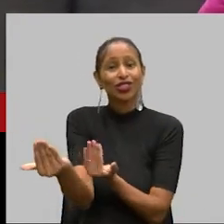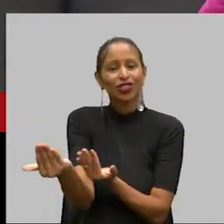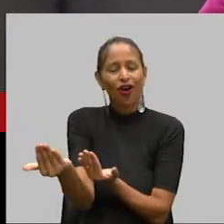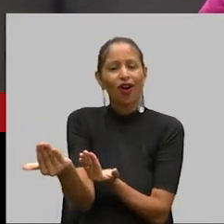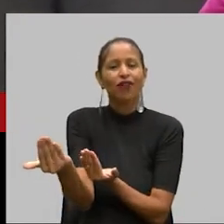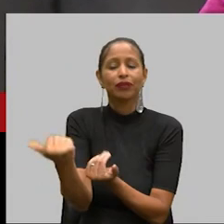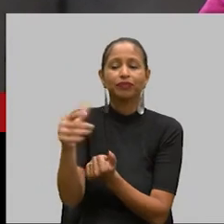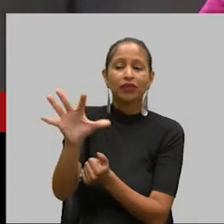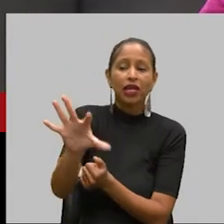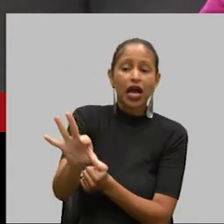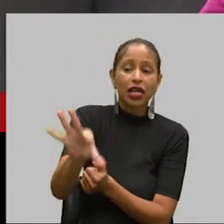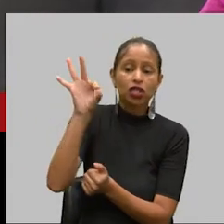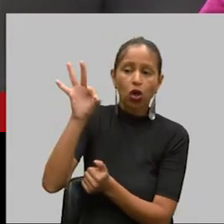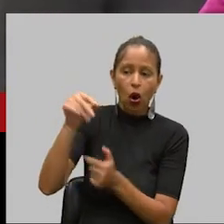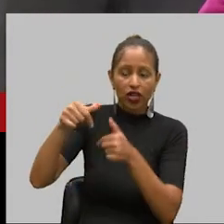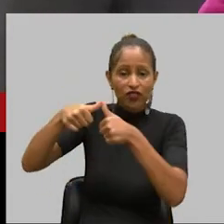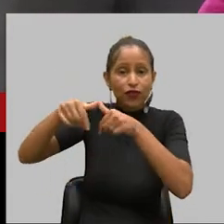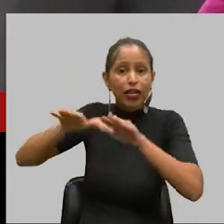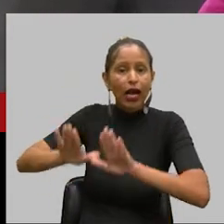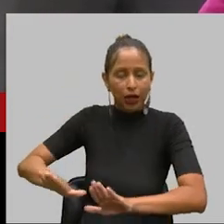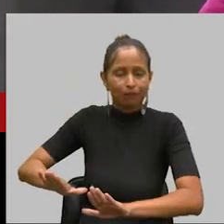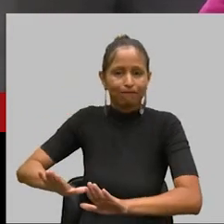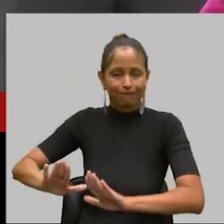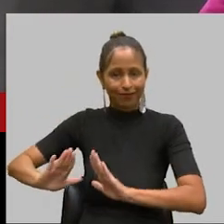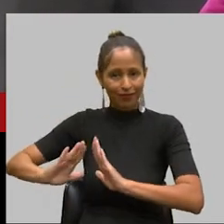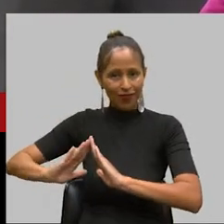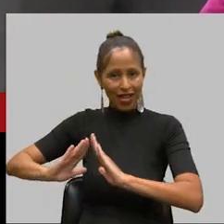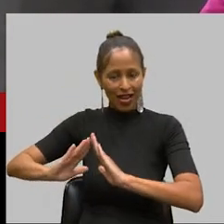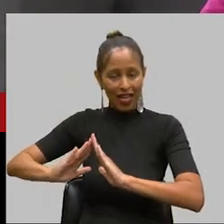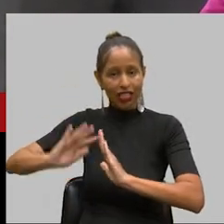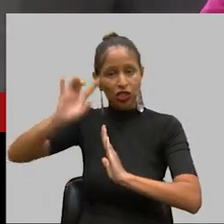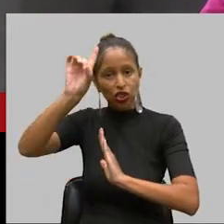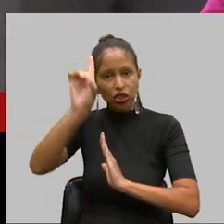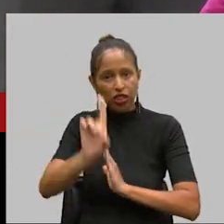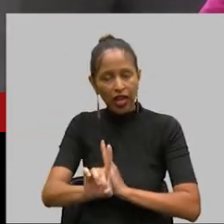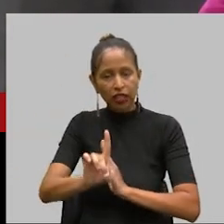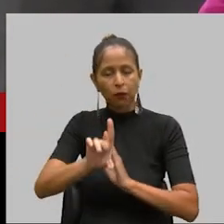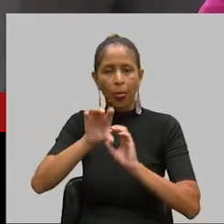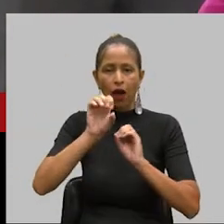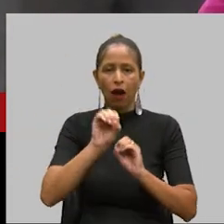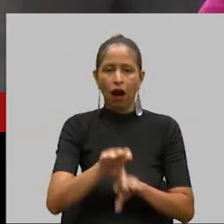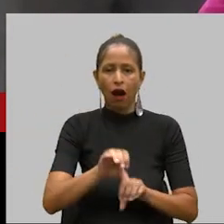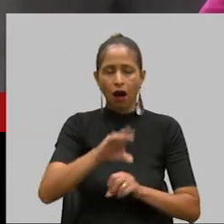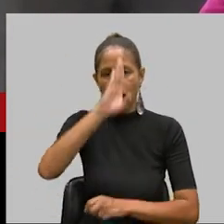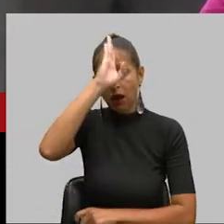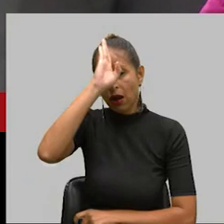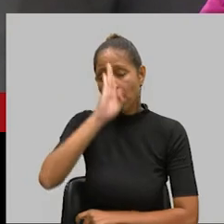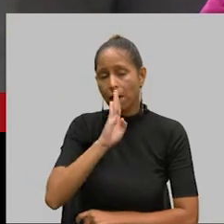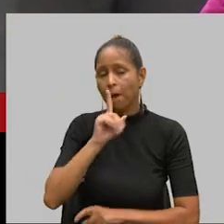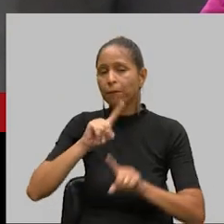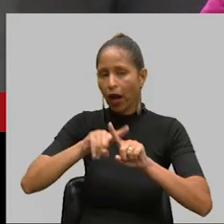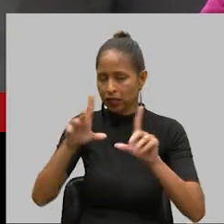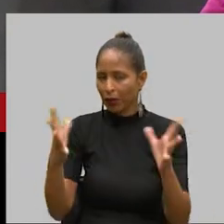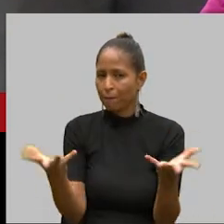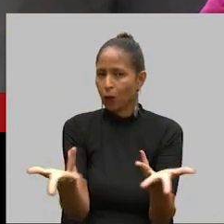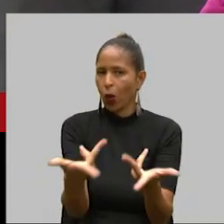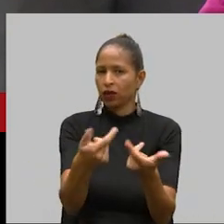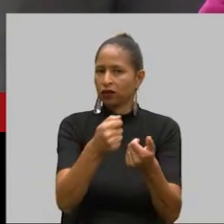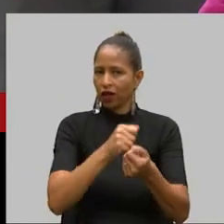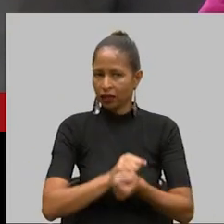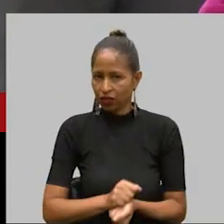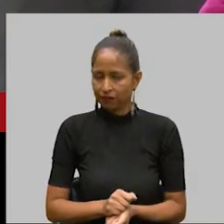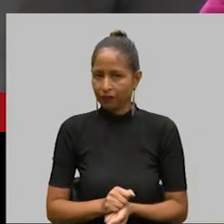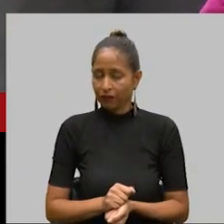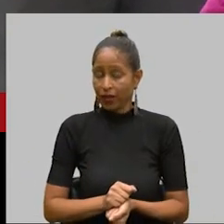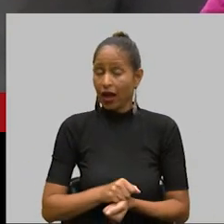escolhem permanecer no campo tem o direito de uma educação gratuita de qualidade e a gente